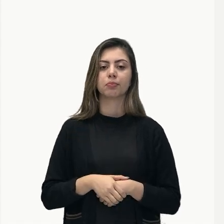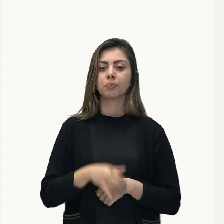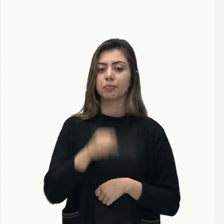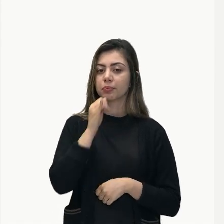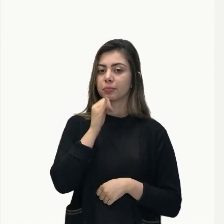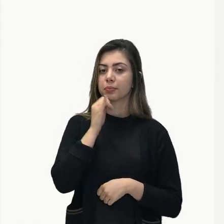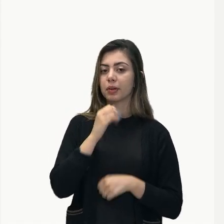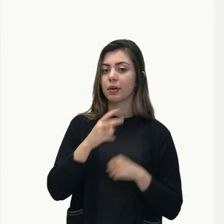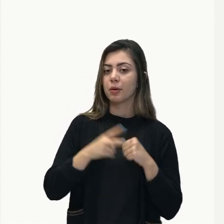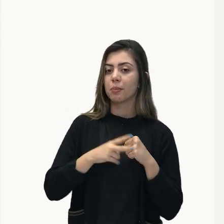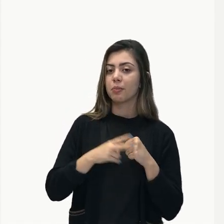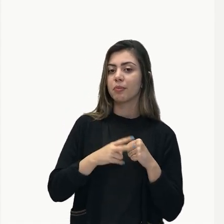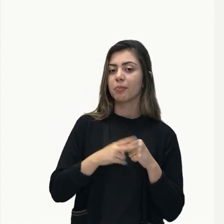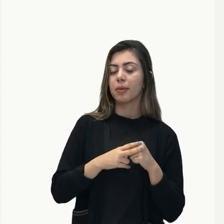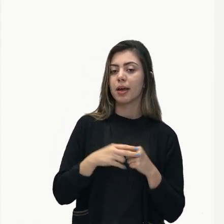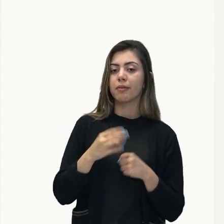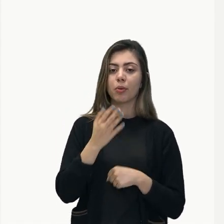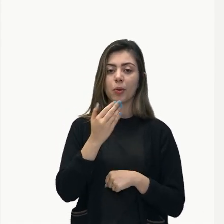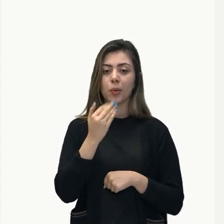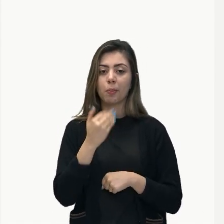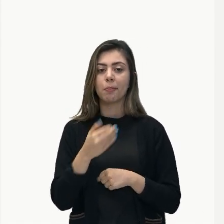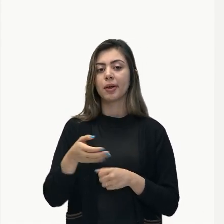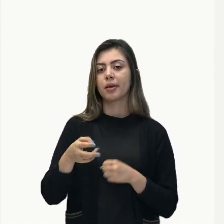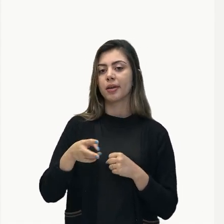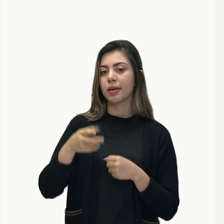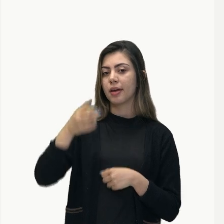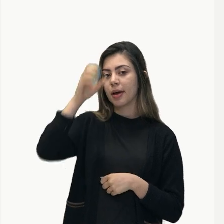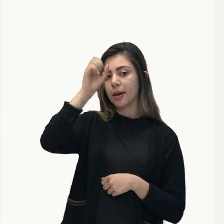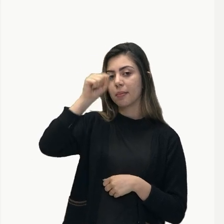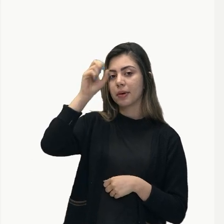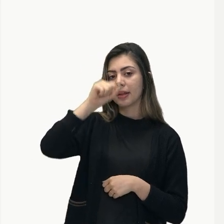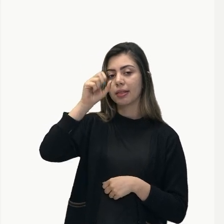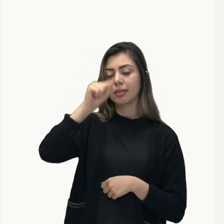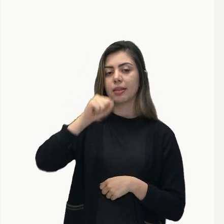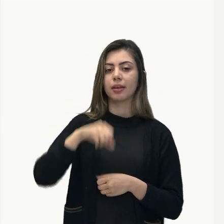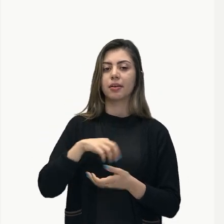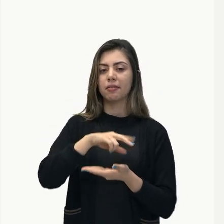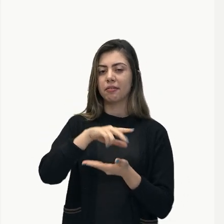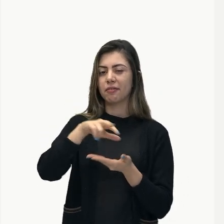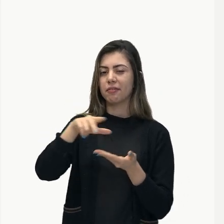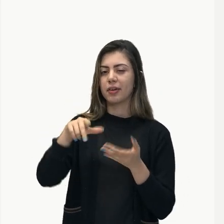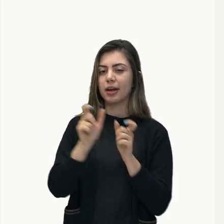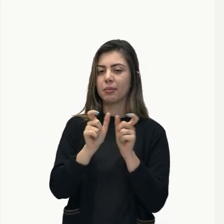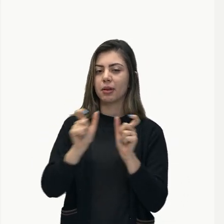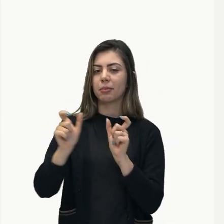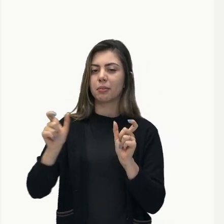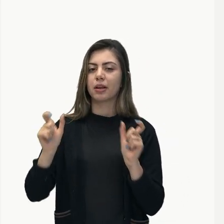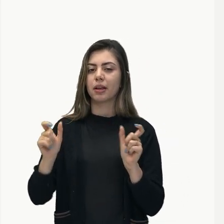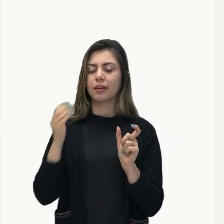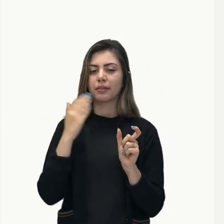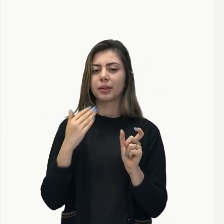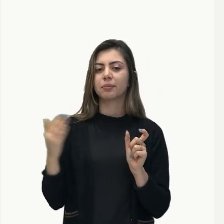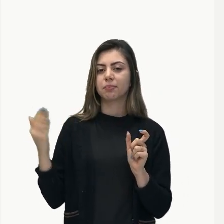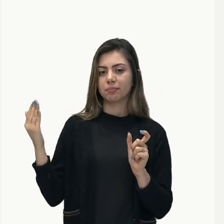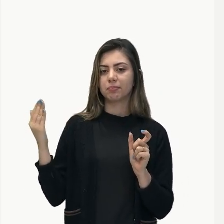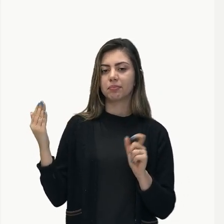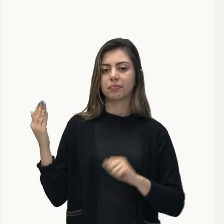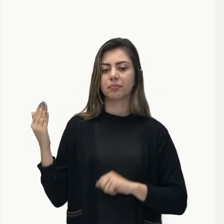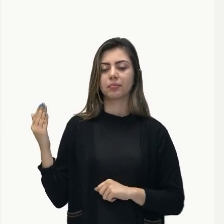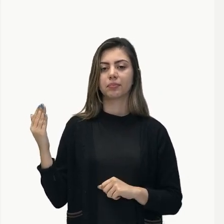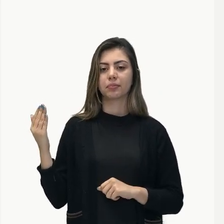comer, aprender, beber, correr, someter, someter-se, que é pronominal,